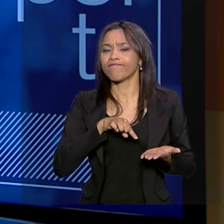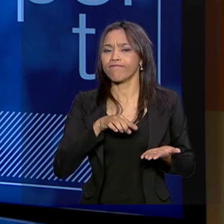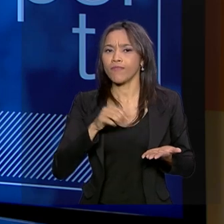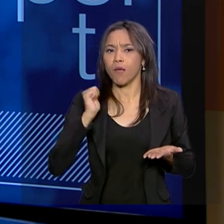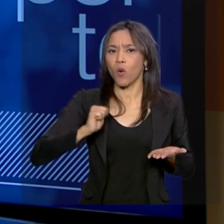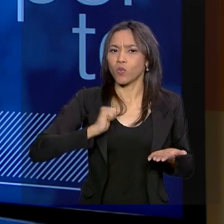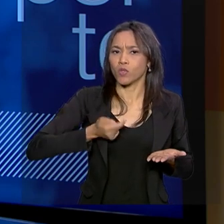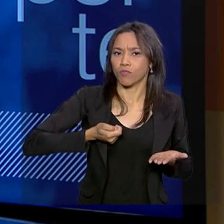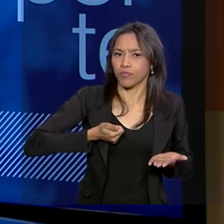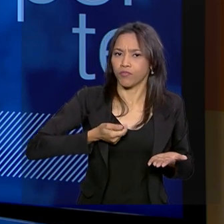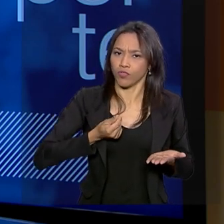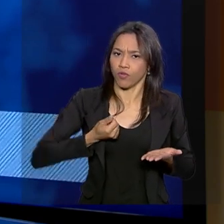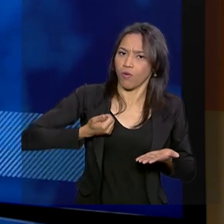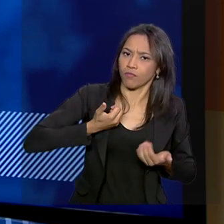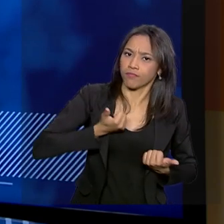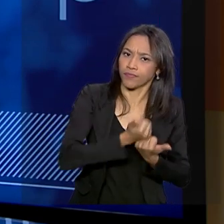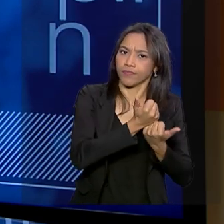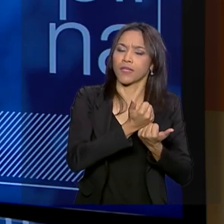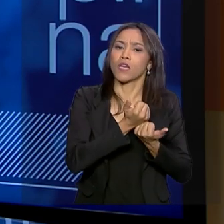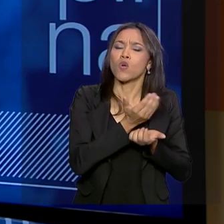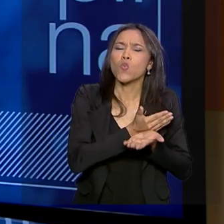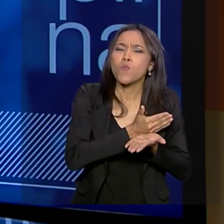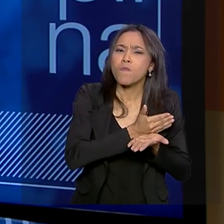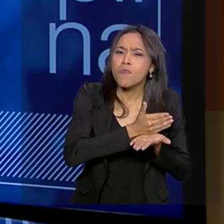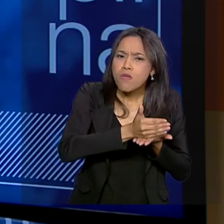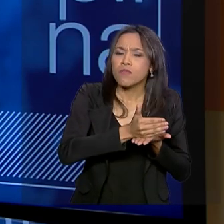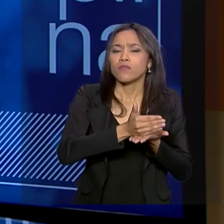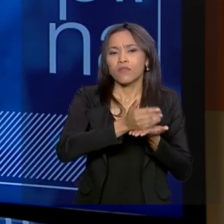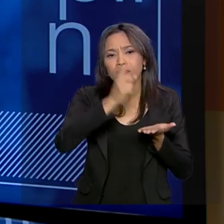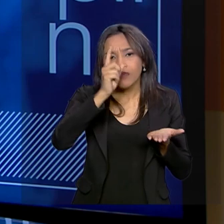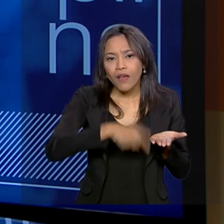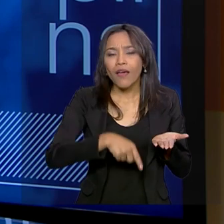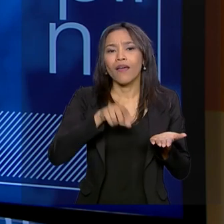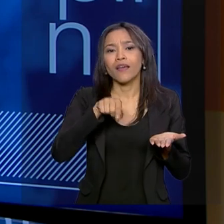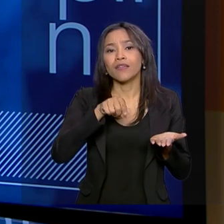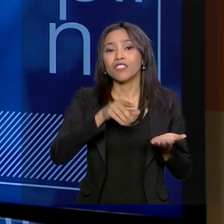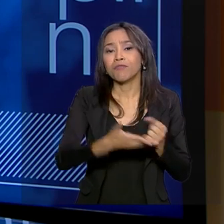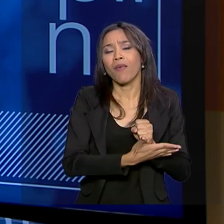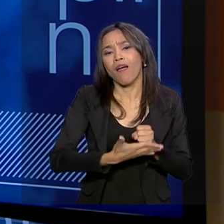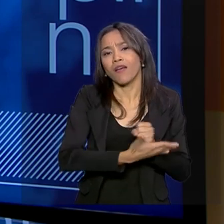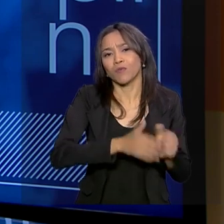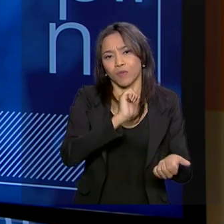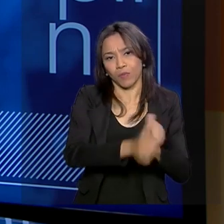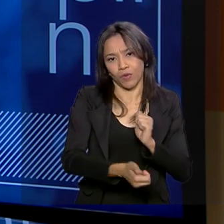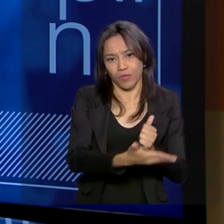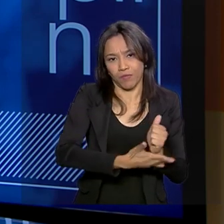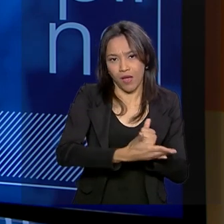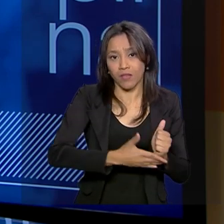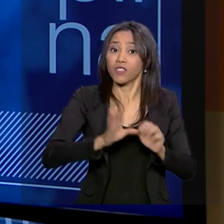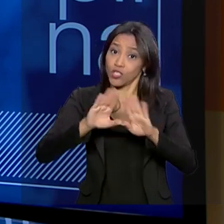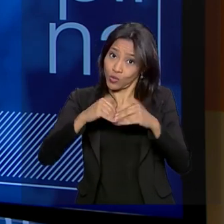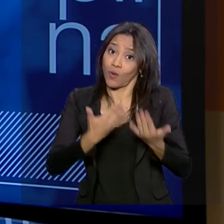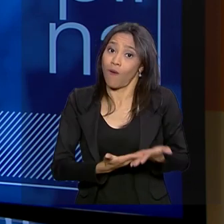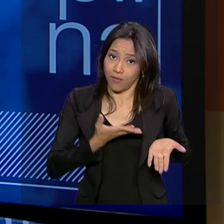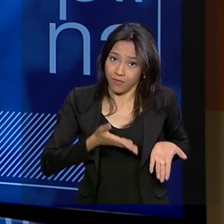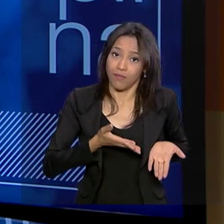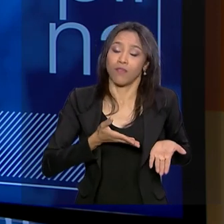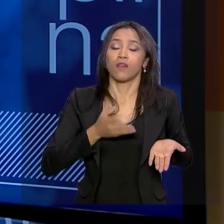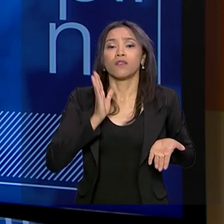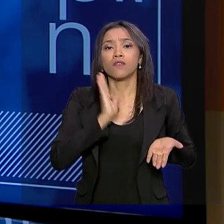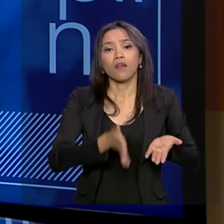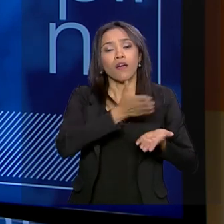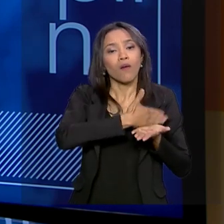mais do nível inicial é o bolsa do esporte de base, né? E o escolar. Então, a gente